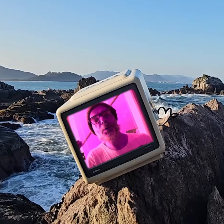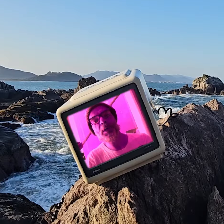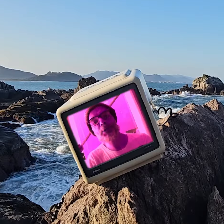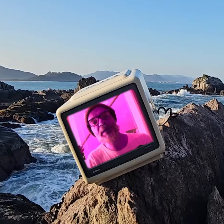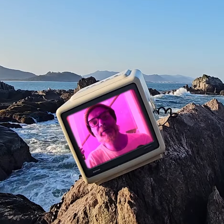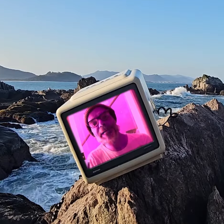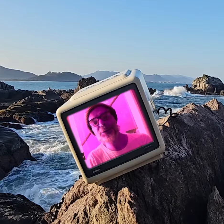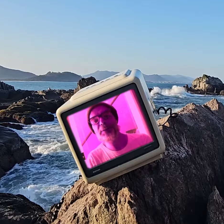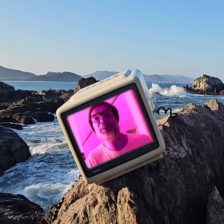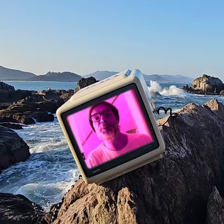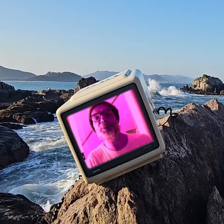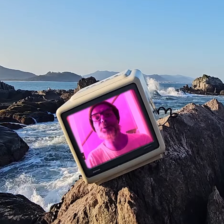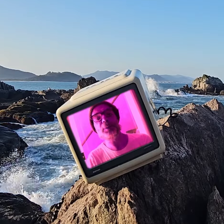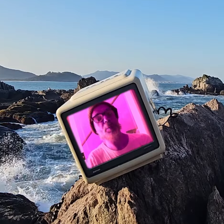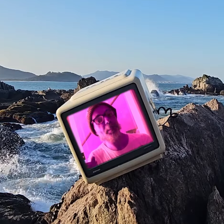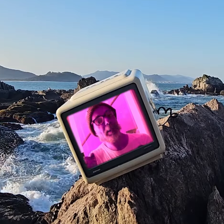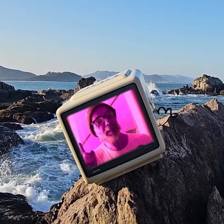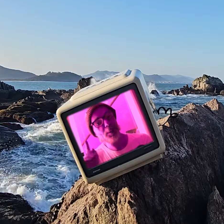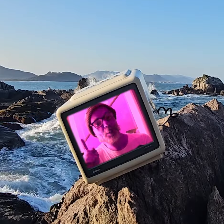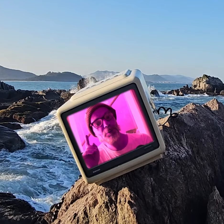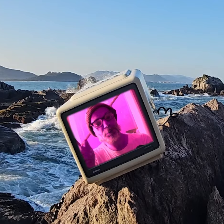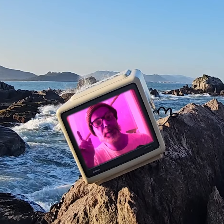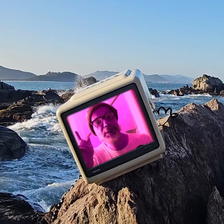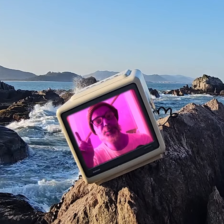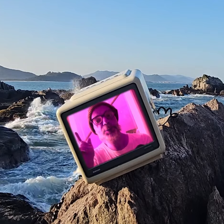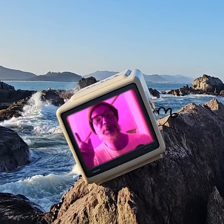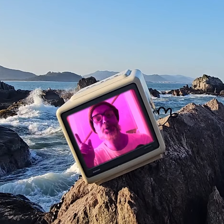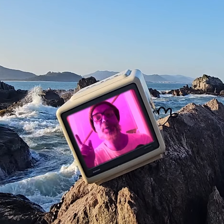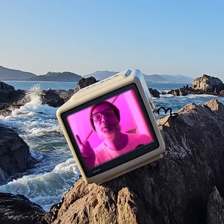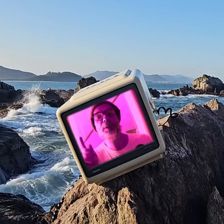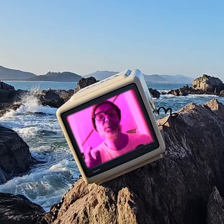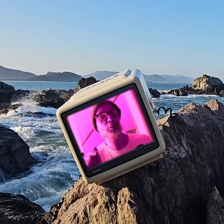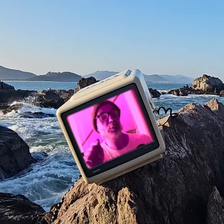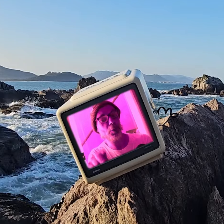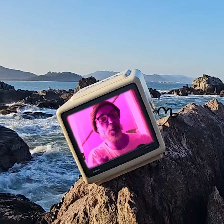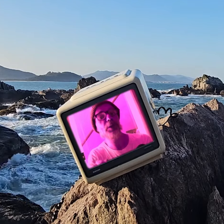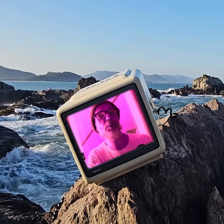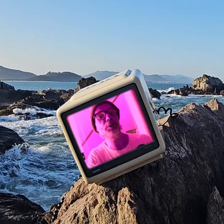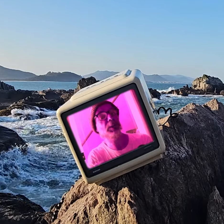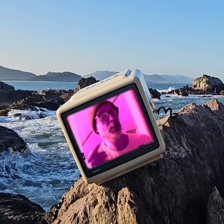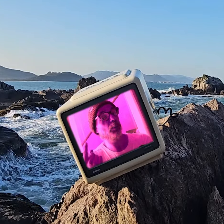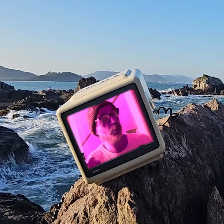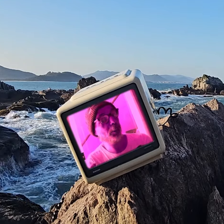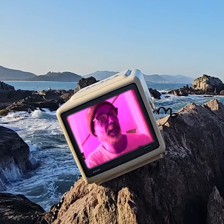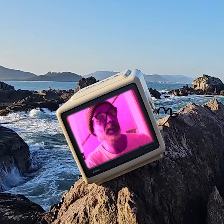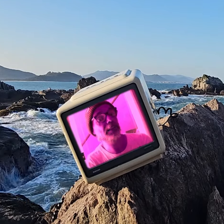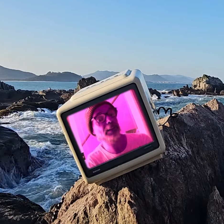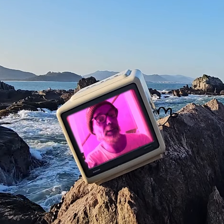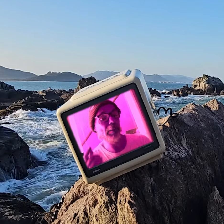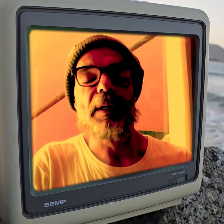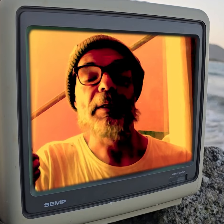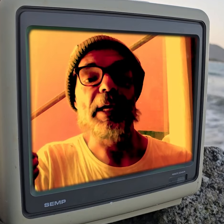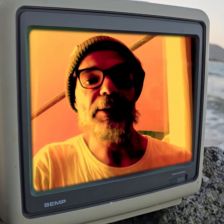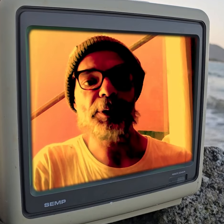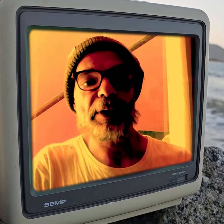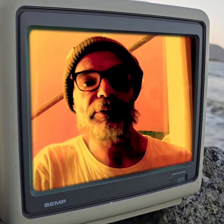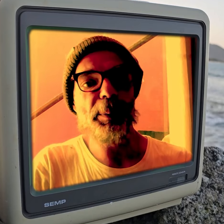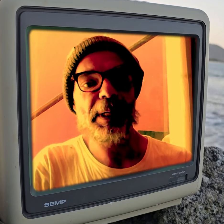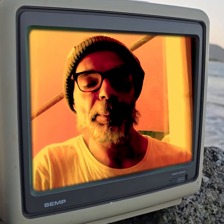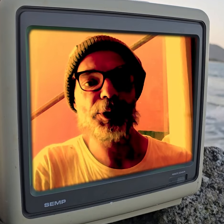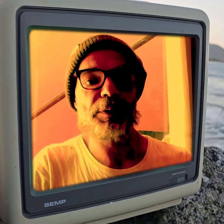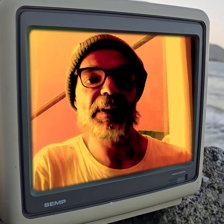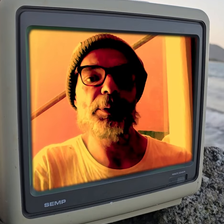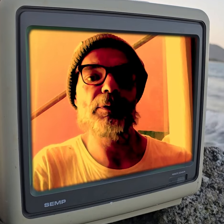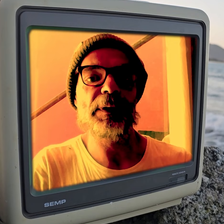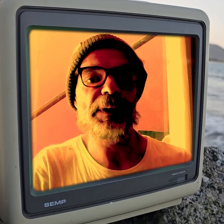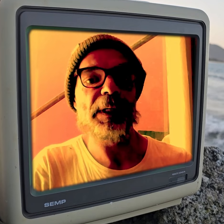descobrir quanto é vasto esse mundo. Opa, não confunda esse mundão de meu Deus com Hollywood, tem muito mais. E é isso que a